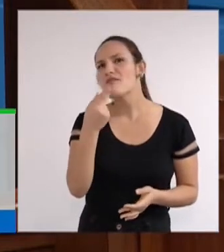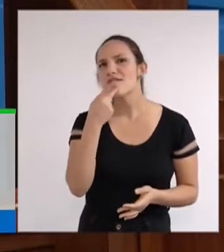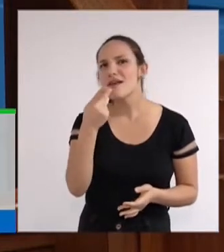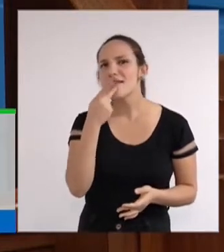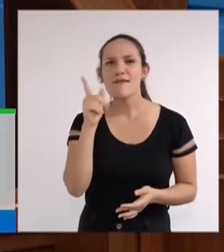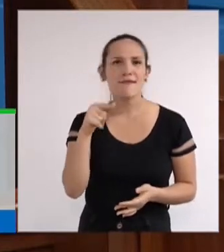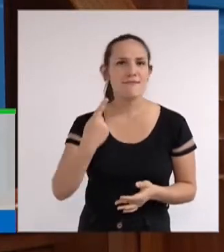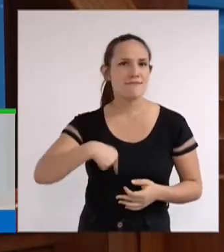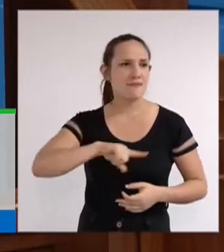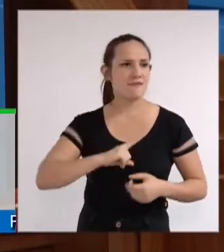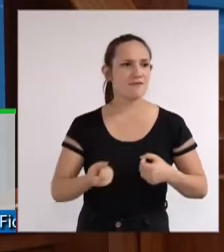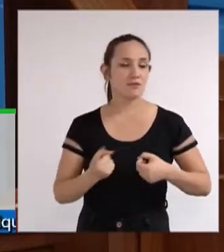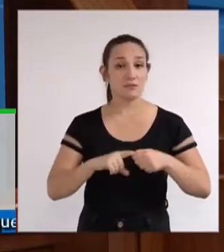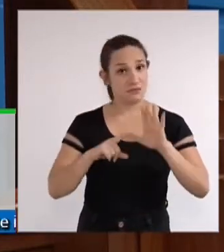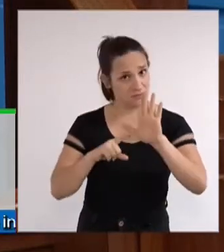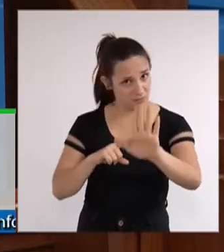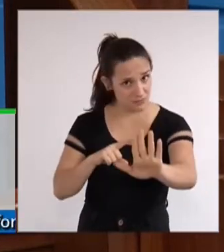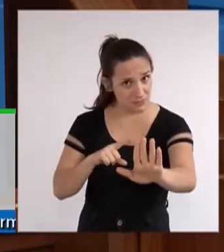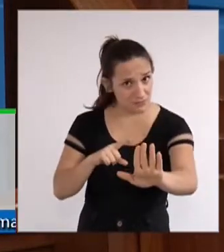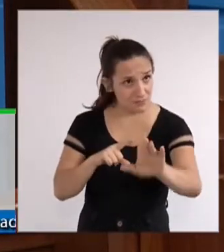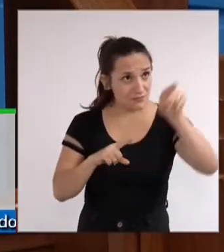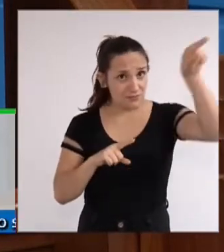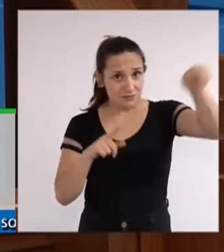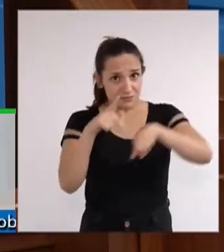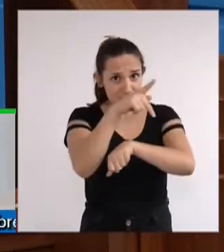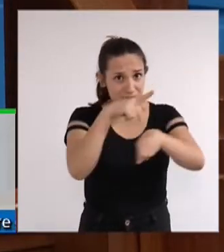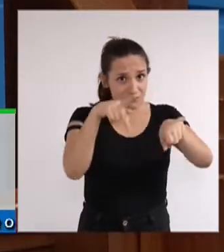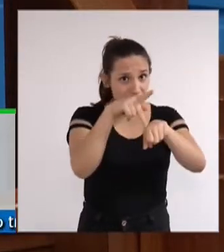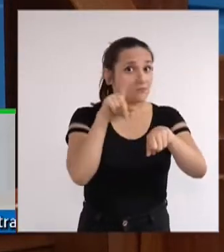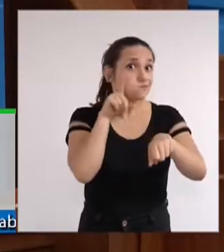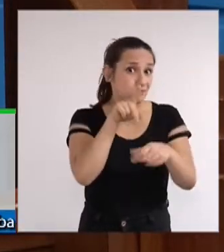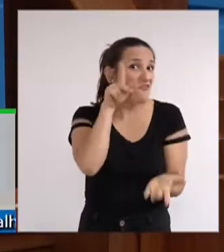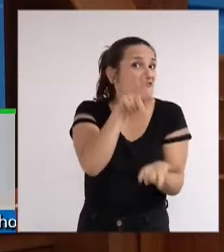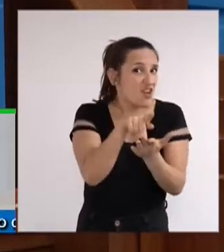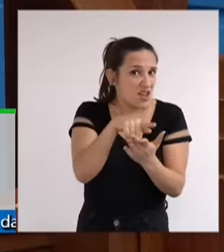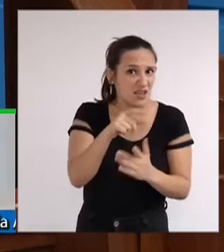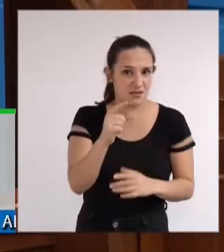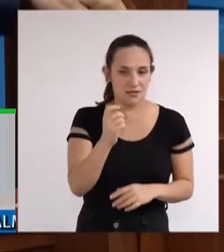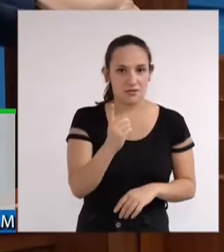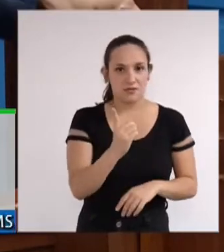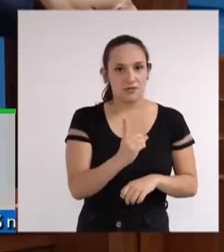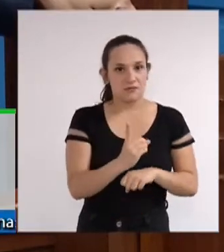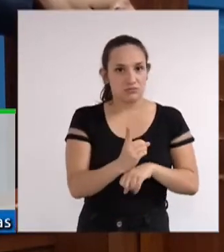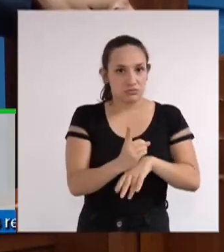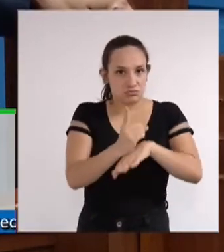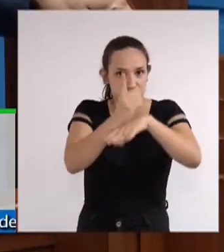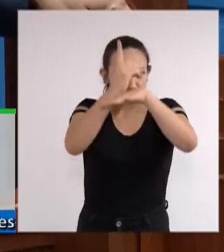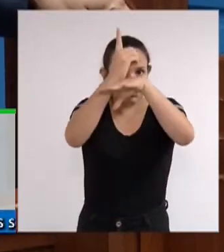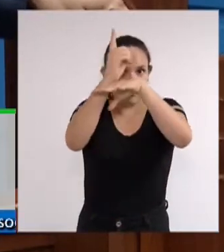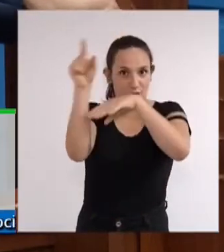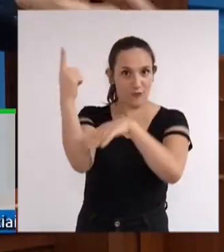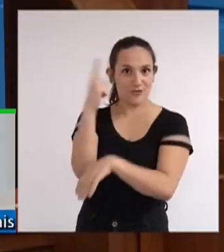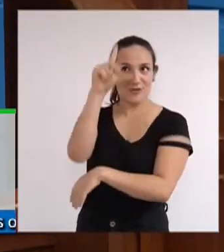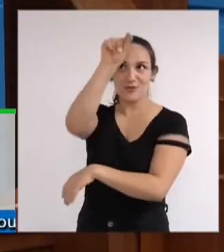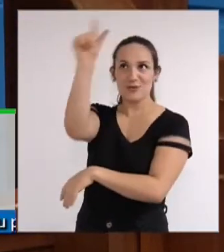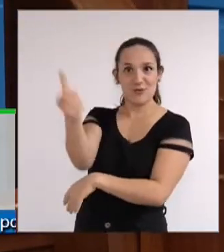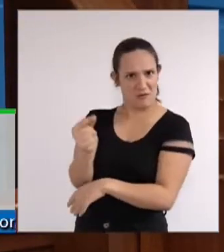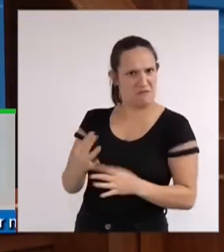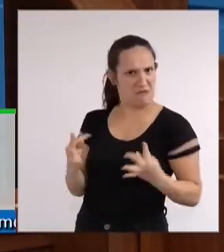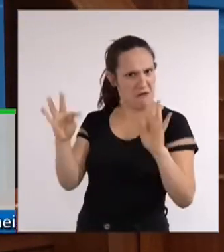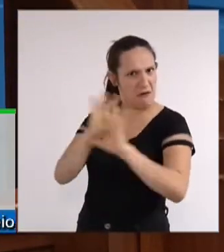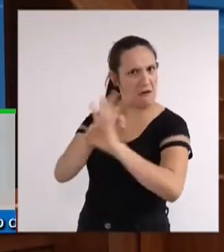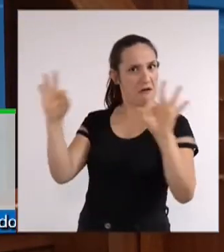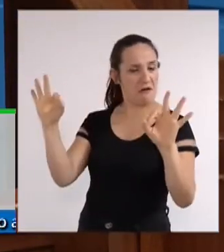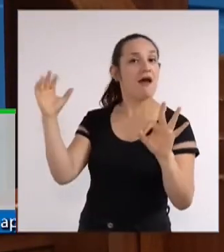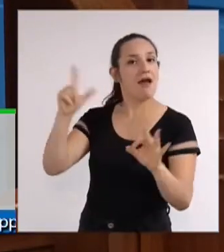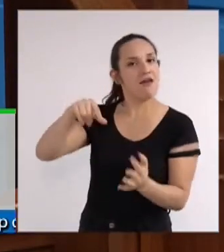que os americanos, norte-americanos, que foram à lua efetivamente, votam no papel. Os